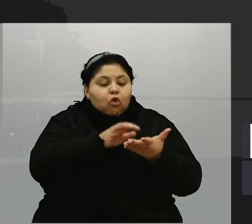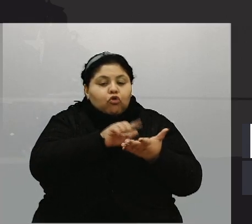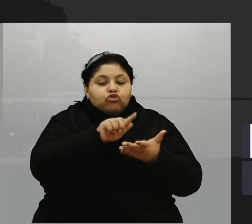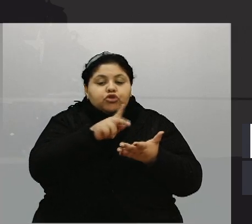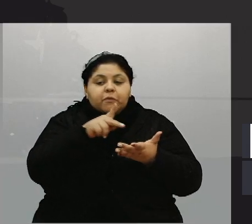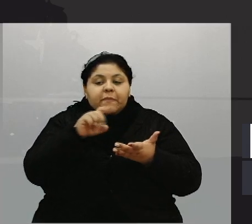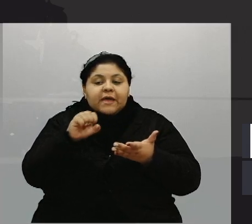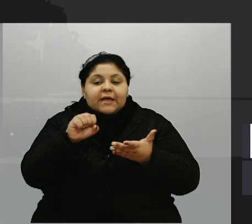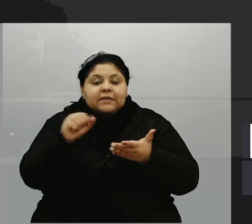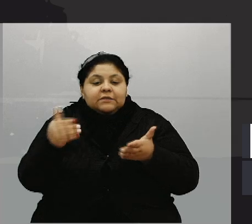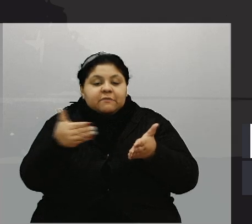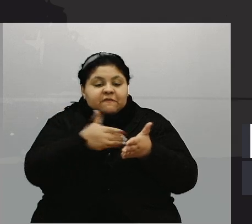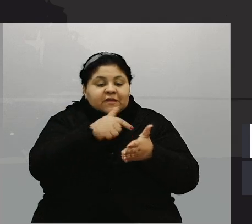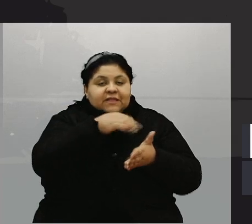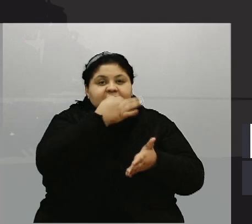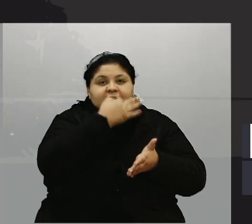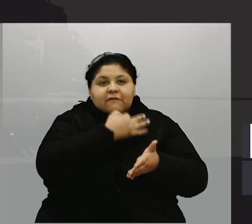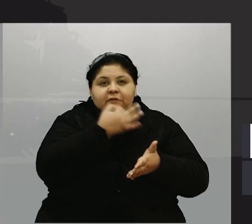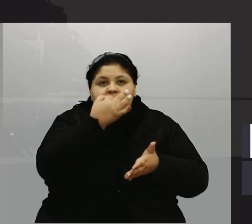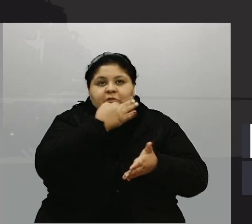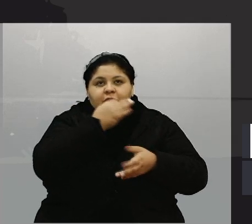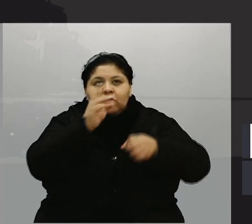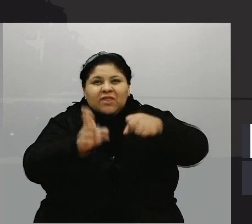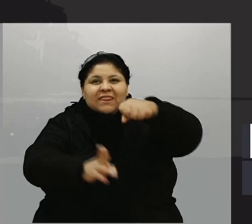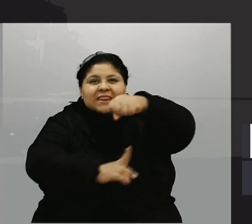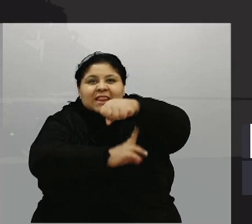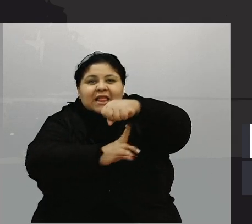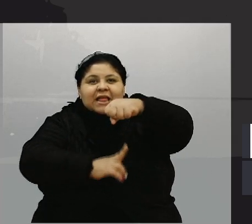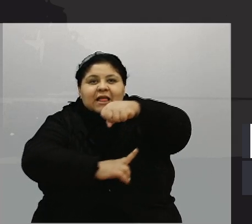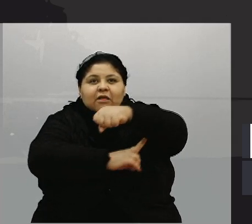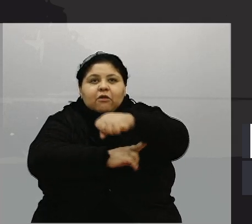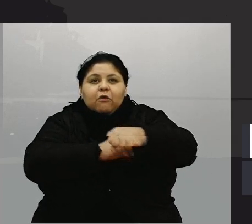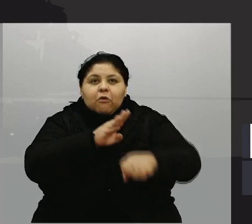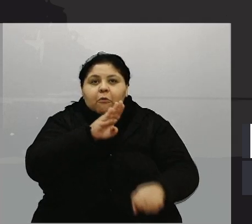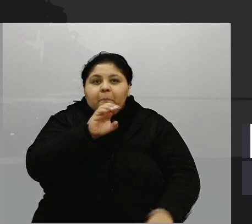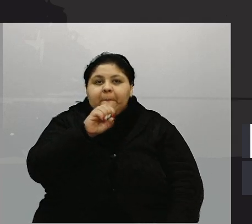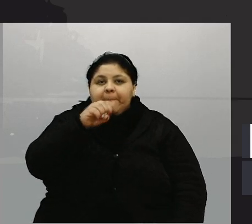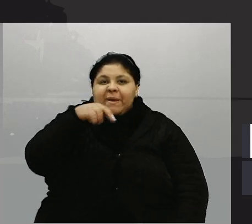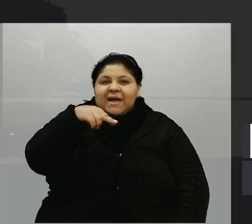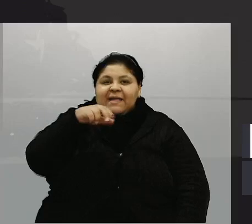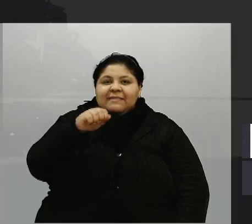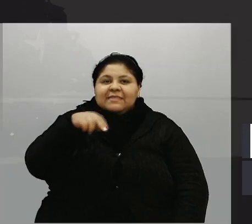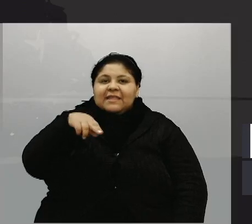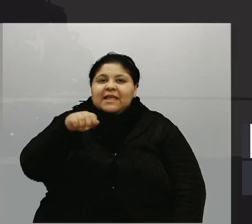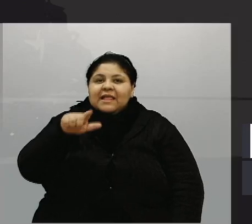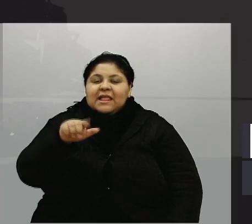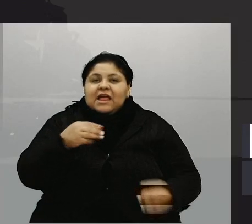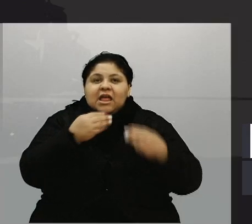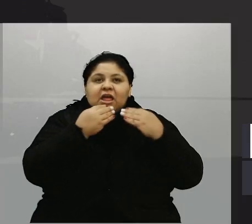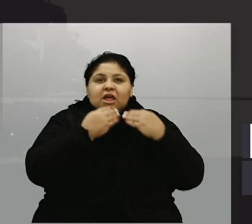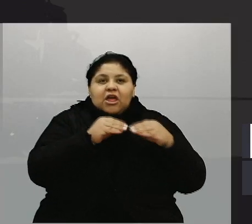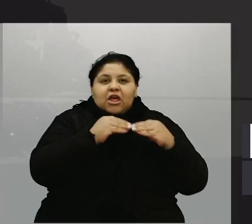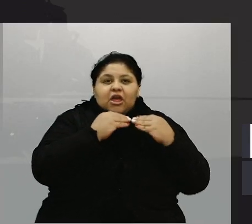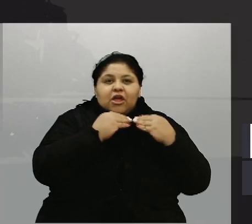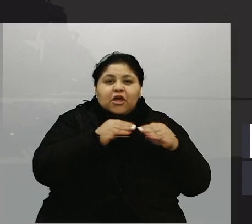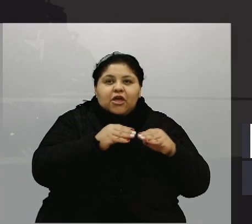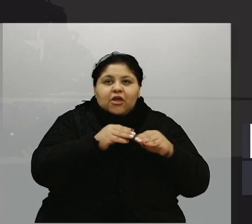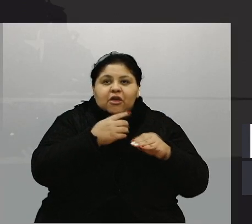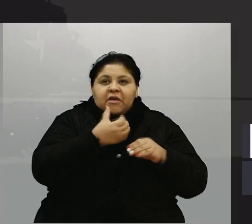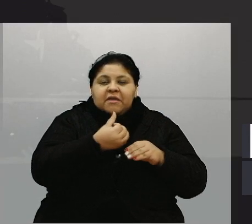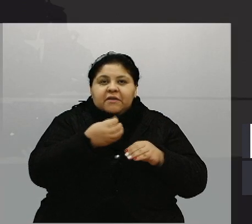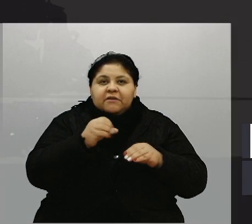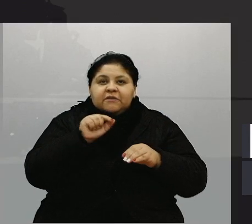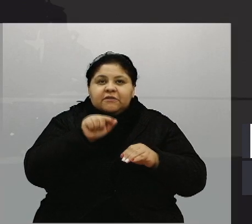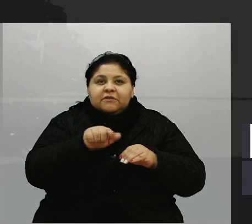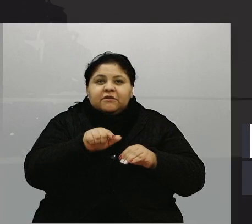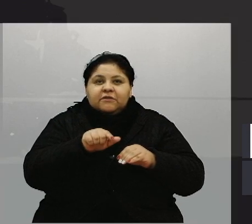o GPS levou ele na ponte do Bananal. O caminhão dele era para 60 mil quilos e a